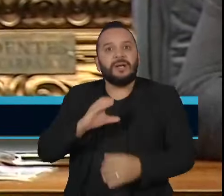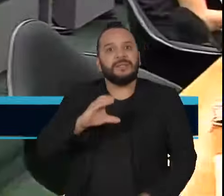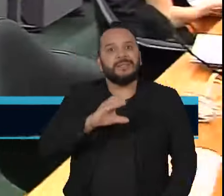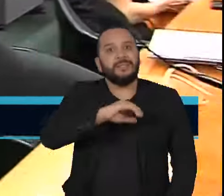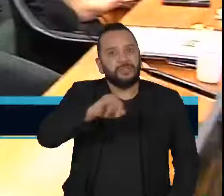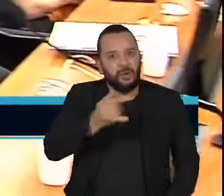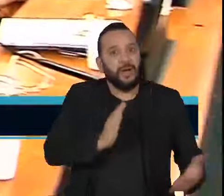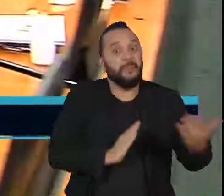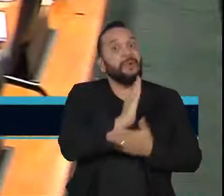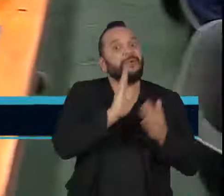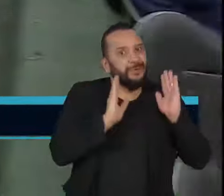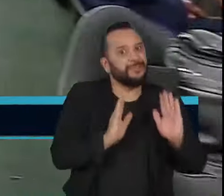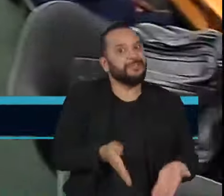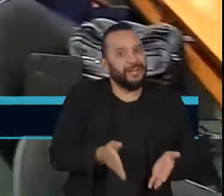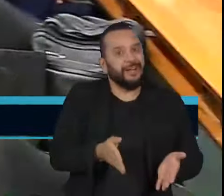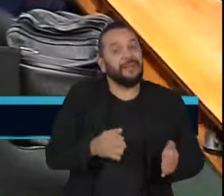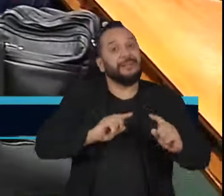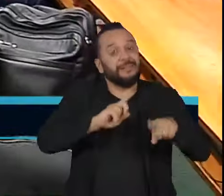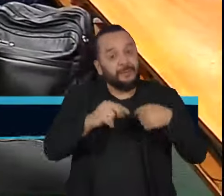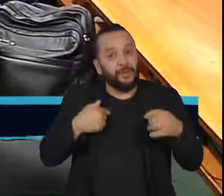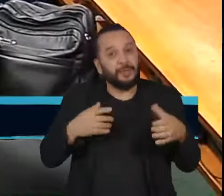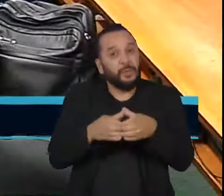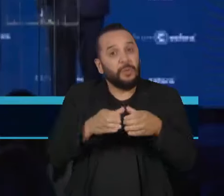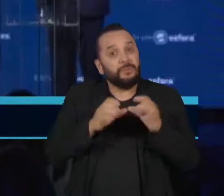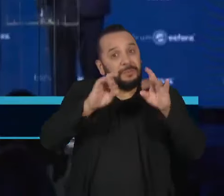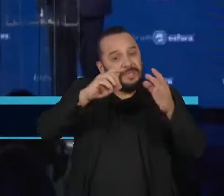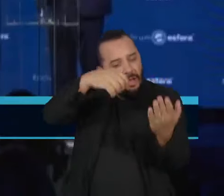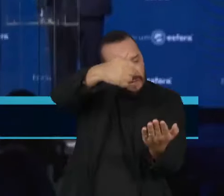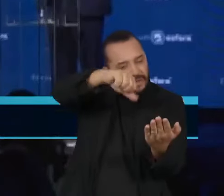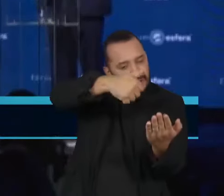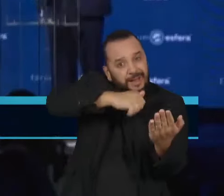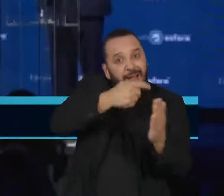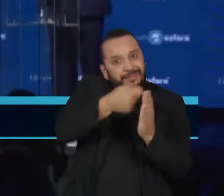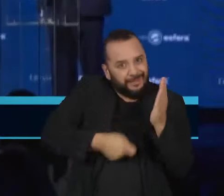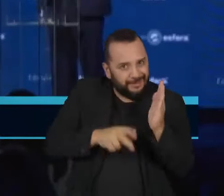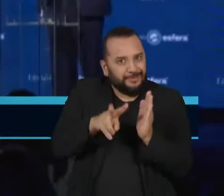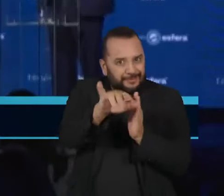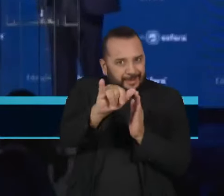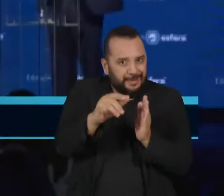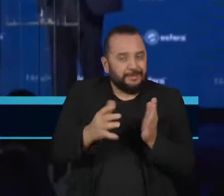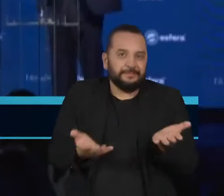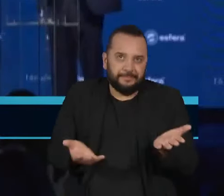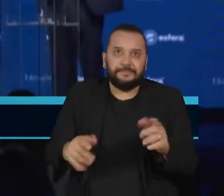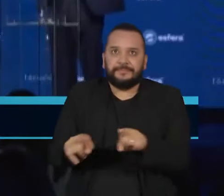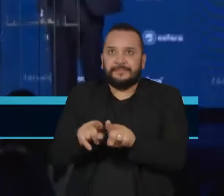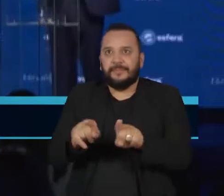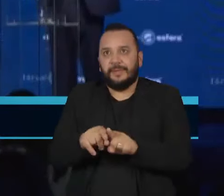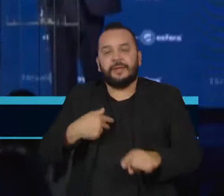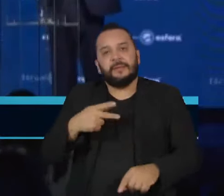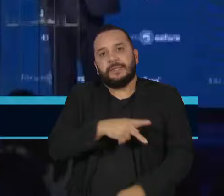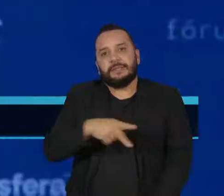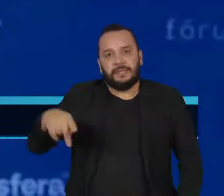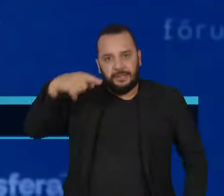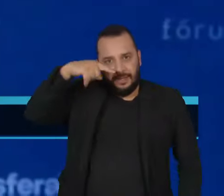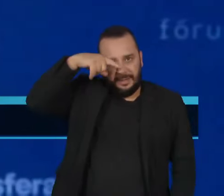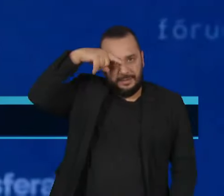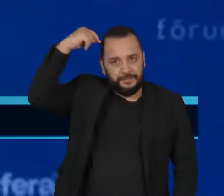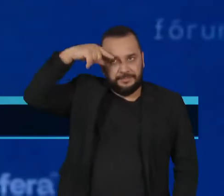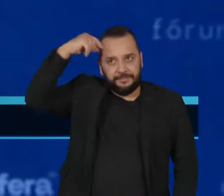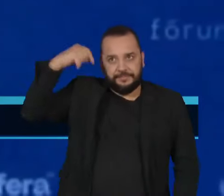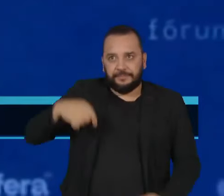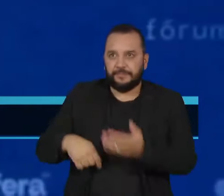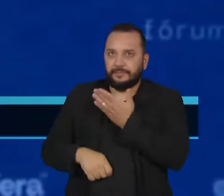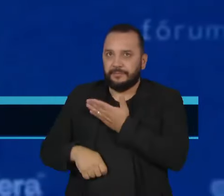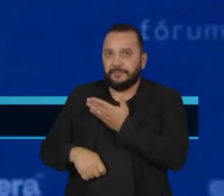plenário, o texto vai ser analisado por uma comissão especial. Também em Roma, o presidente do Supremo, Luiz Roberto Barroso, garantiu